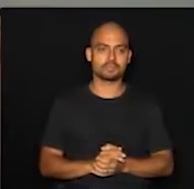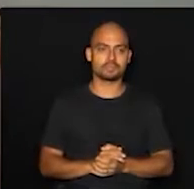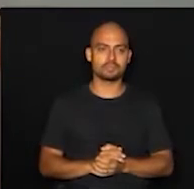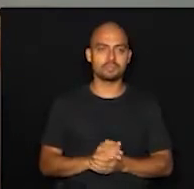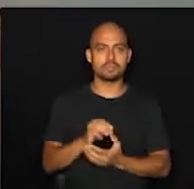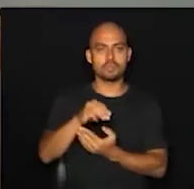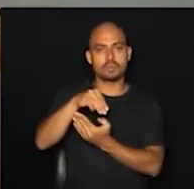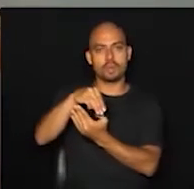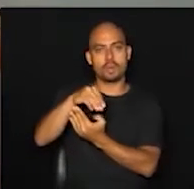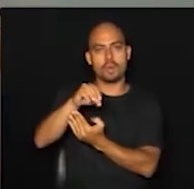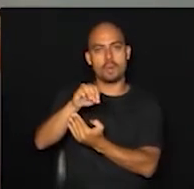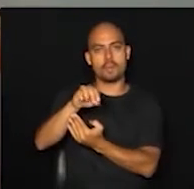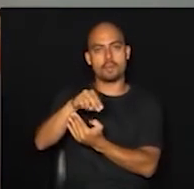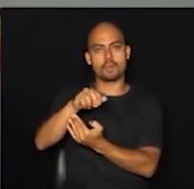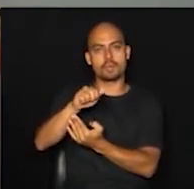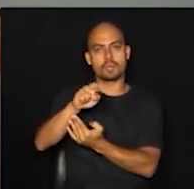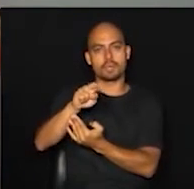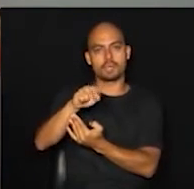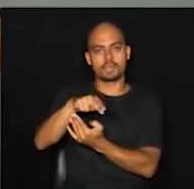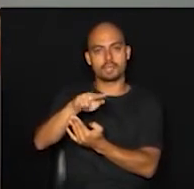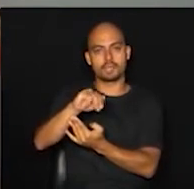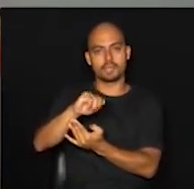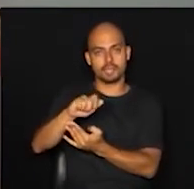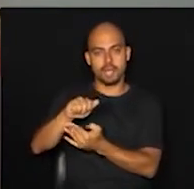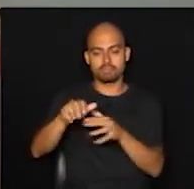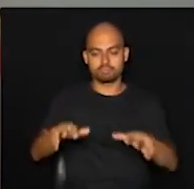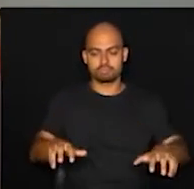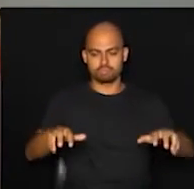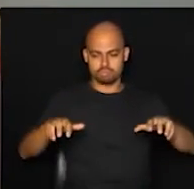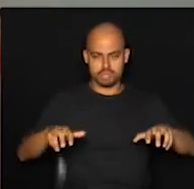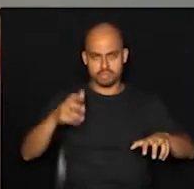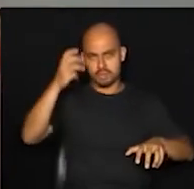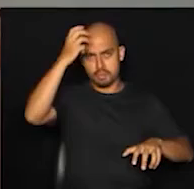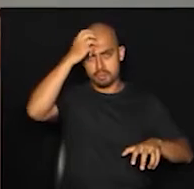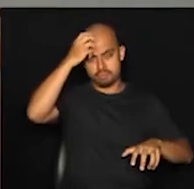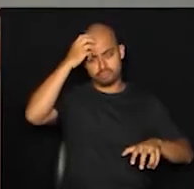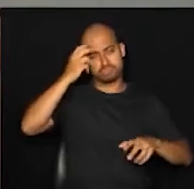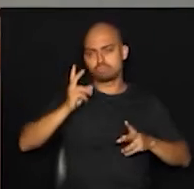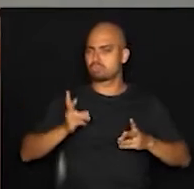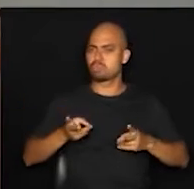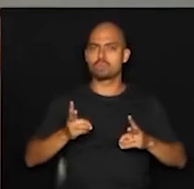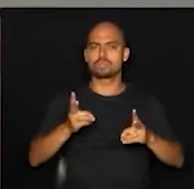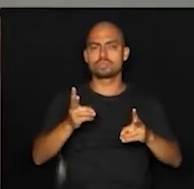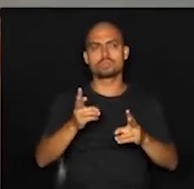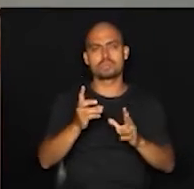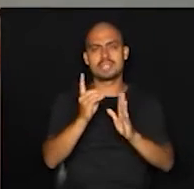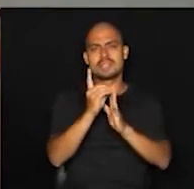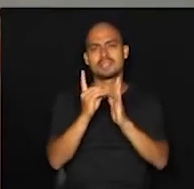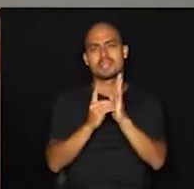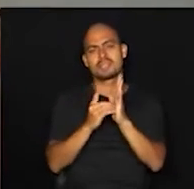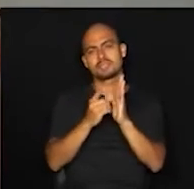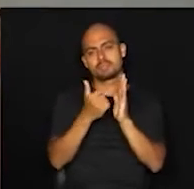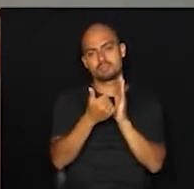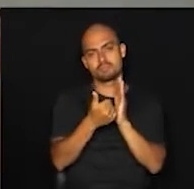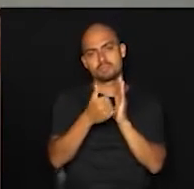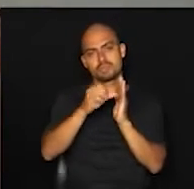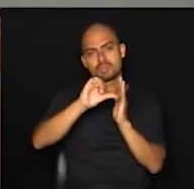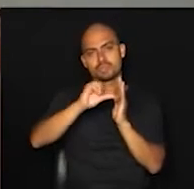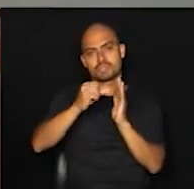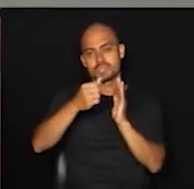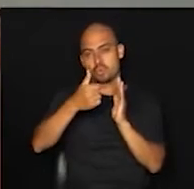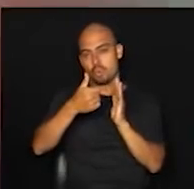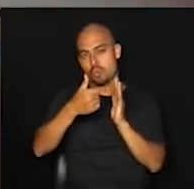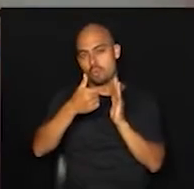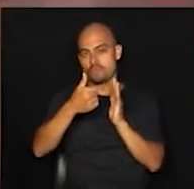monarquia teria perdurado ali seus bons anos, talvez tivesse acabado na década de 1920, 30,